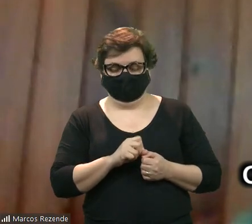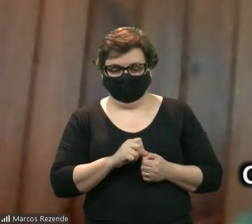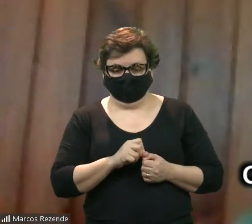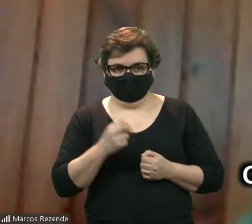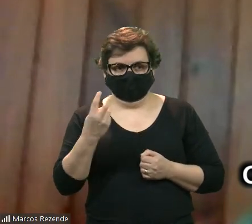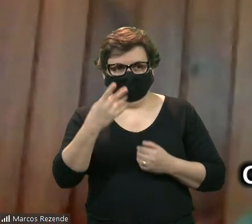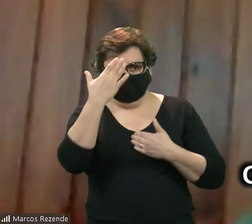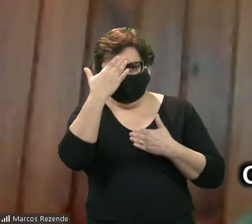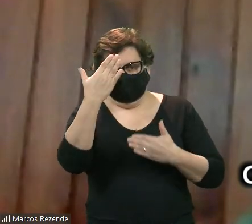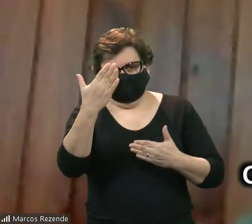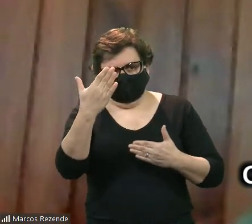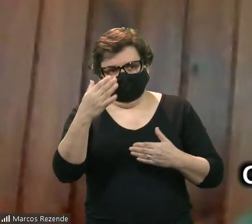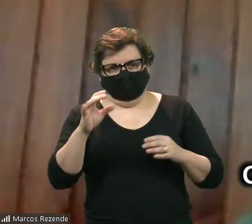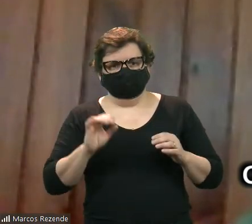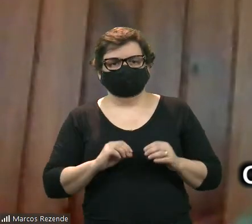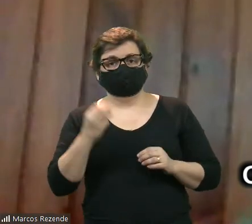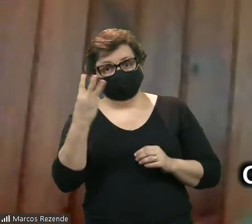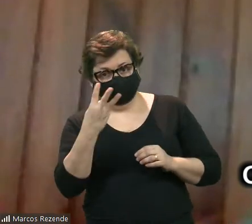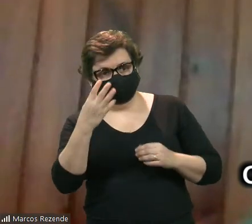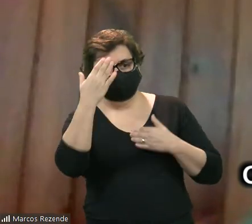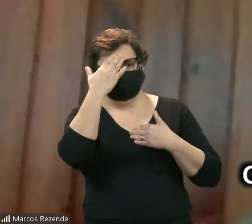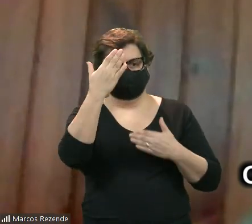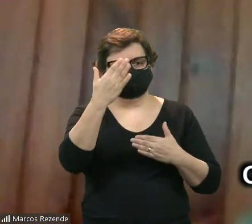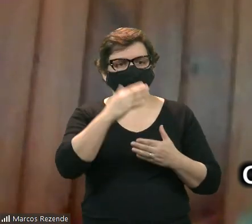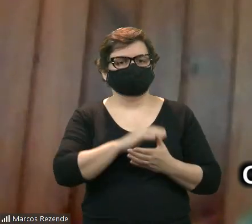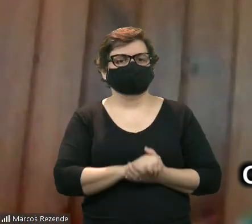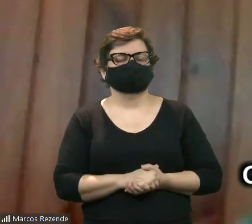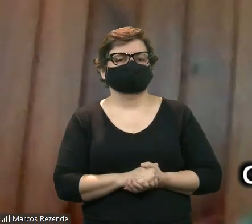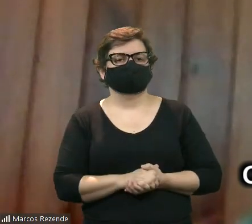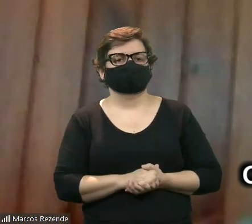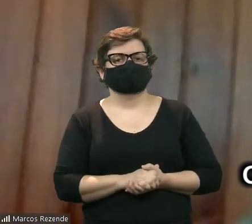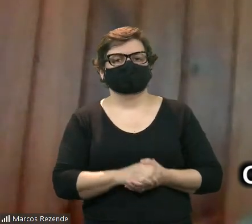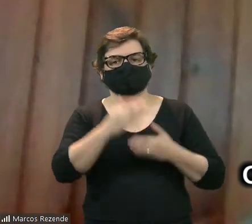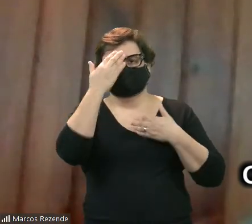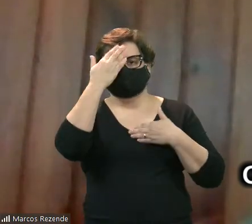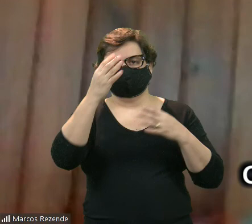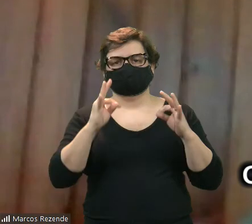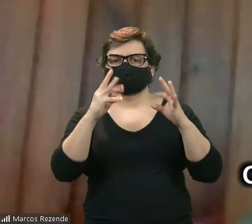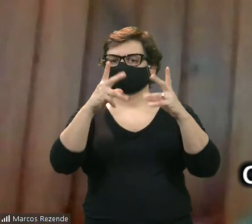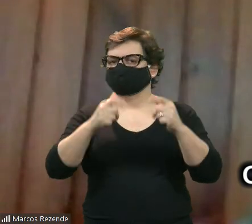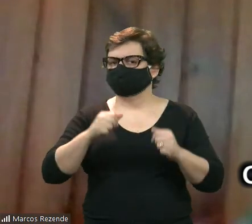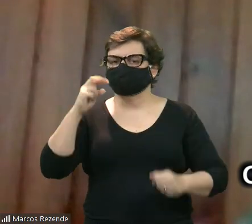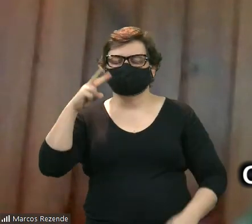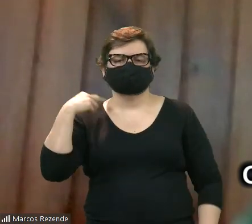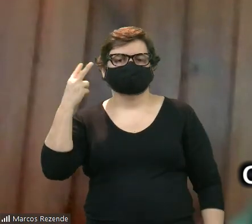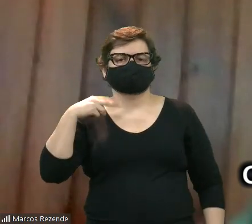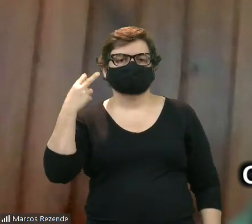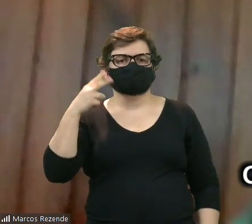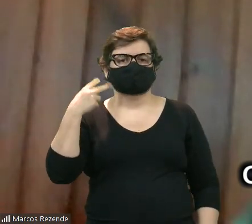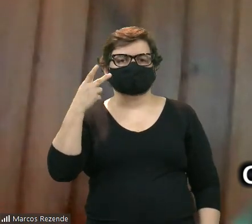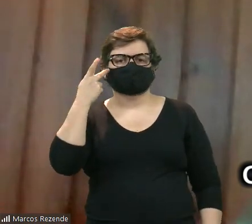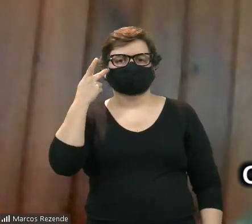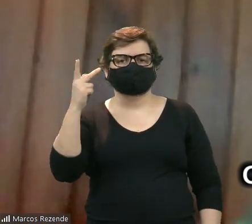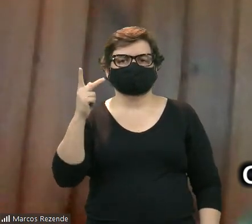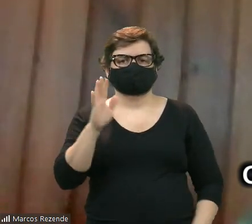dois agradecimentos, aliás, três agradecimentos. Agradecer todos os senhores vereadores